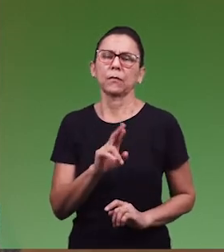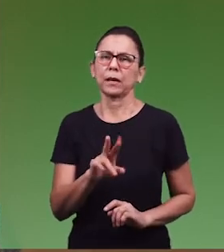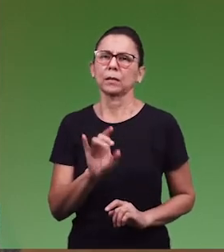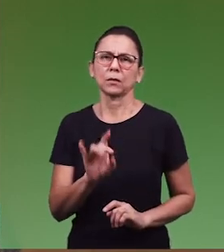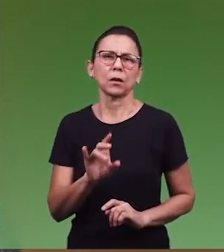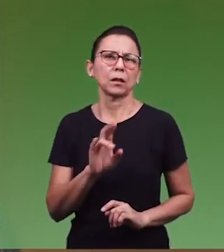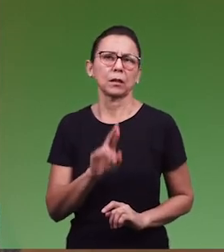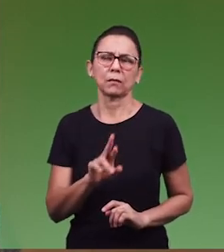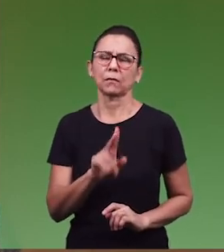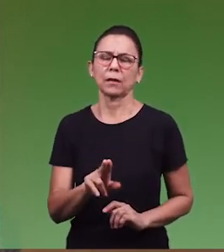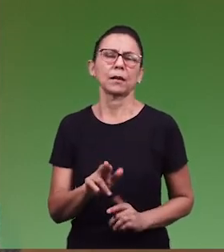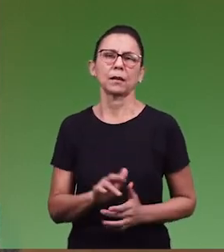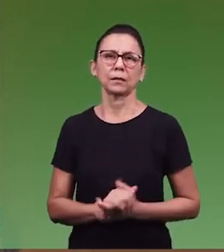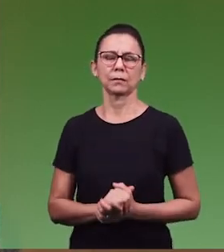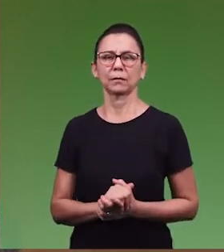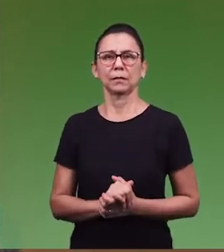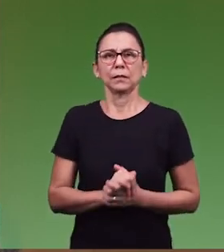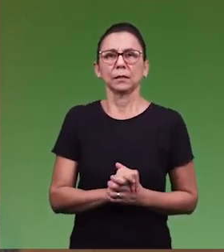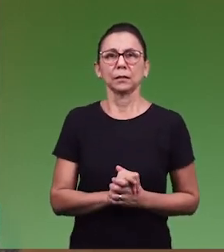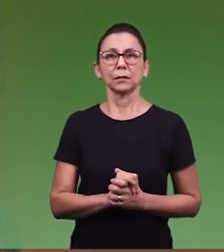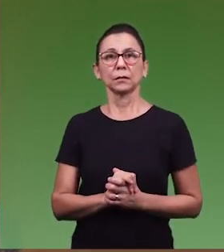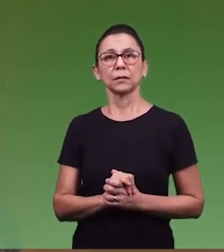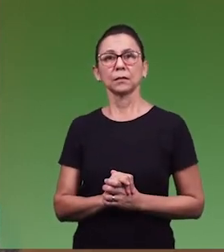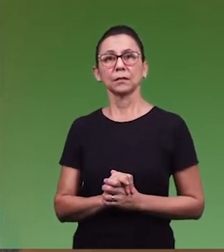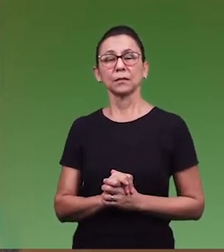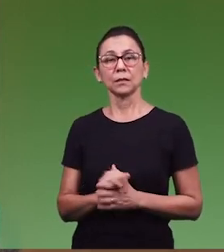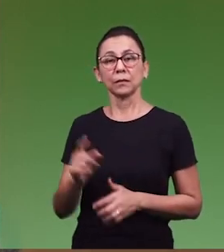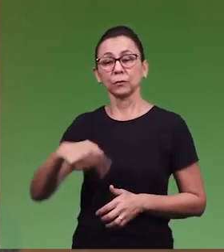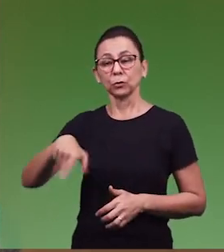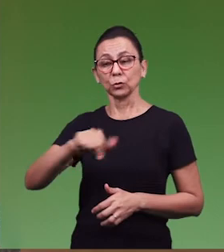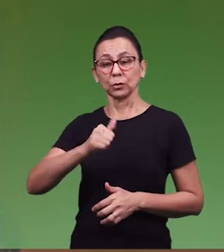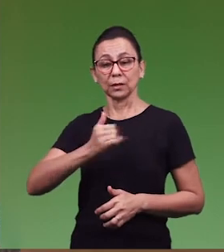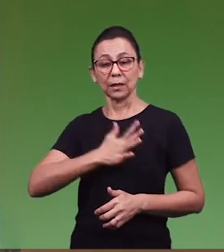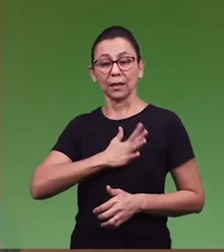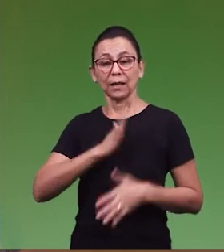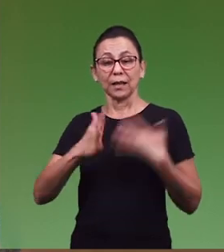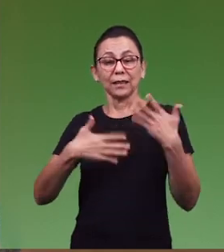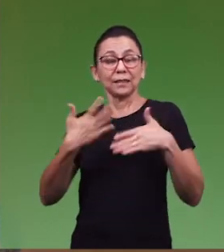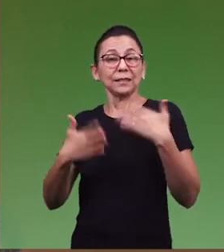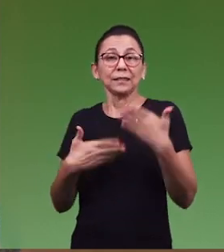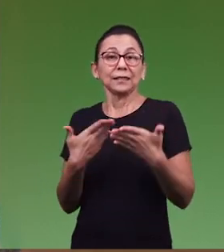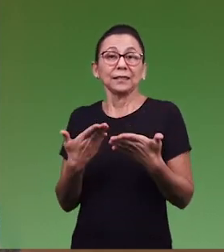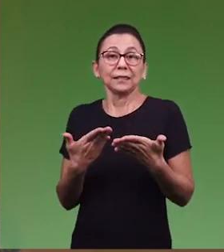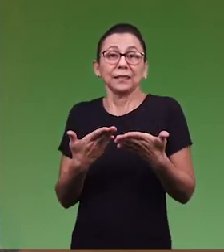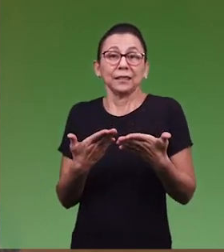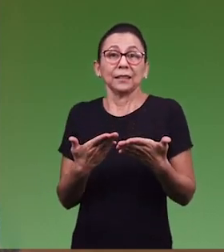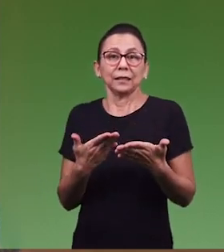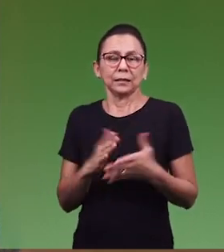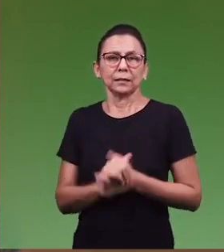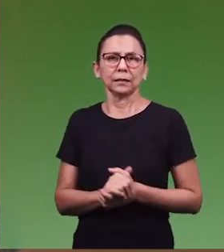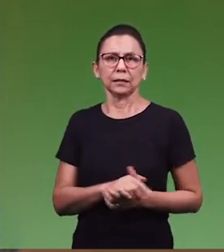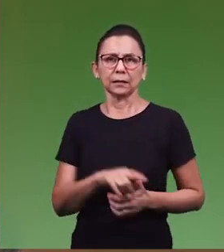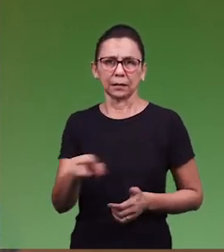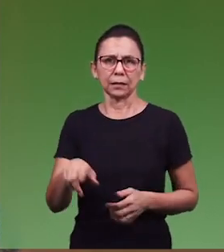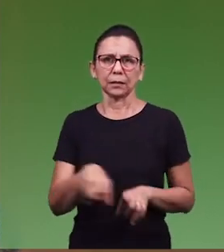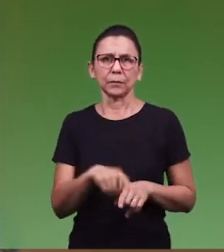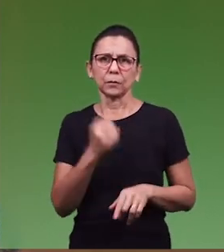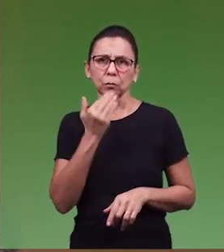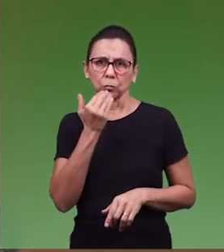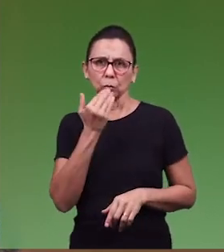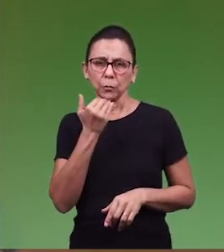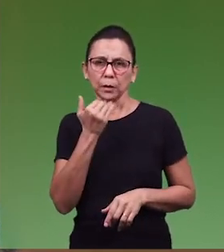coração, a expressão aqui é no sentido de que eles comiam realmente fisicamente, era alimento mesmo, né? Que eles comiam aqui, o